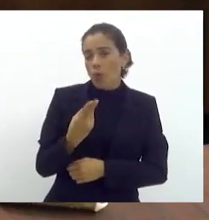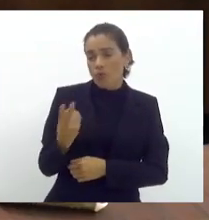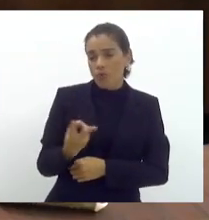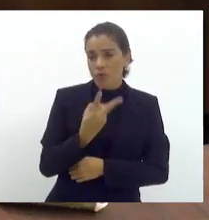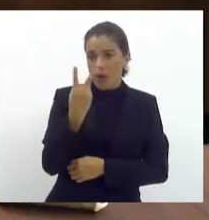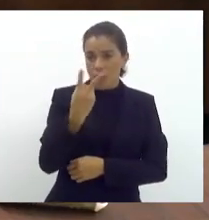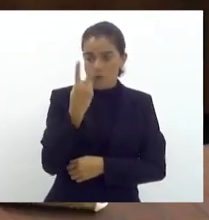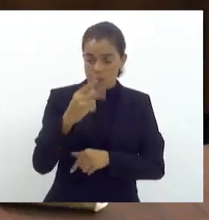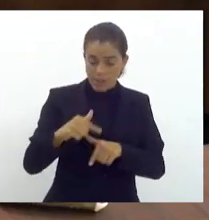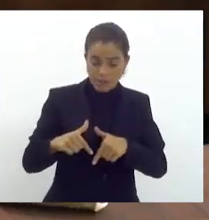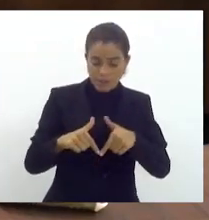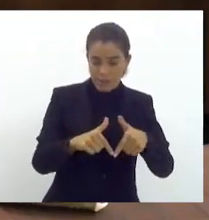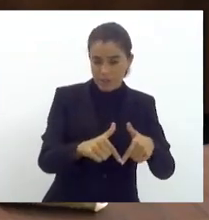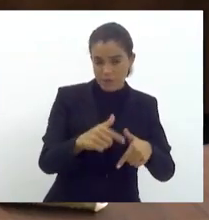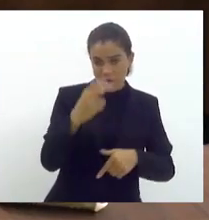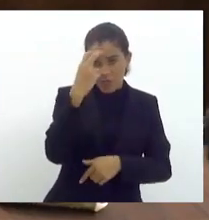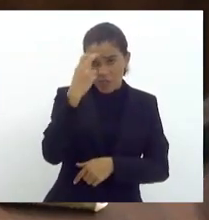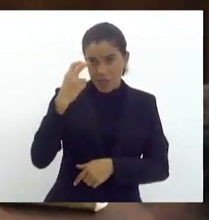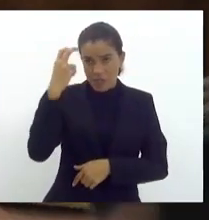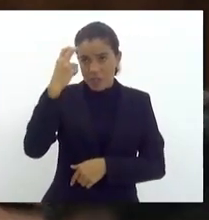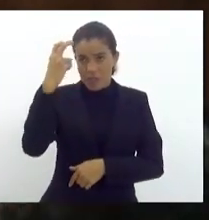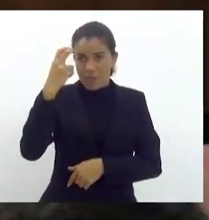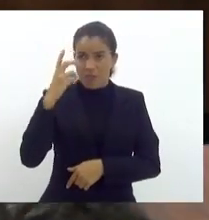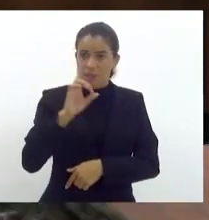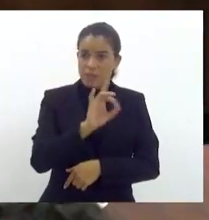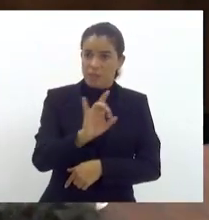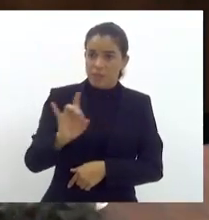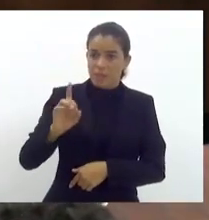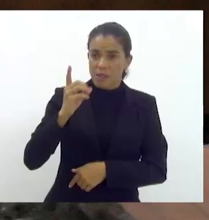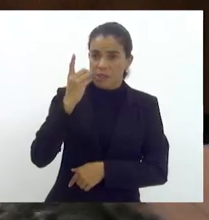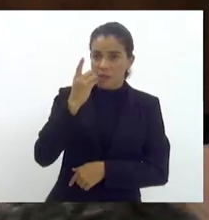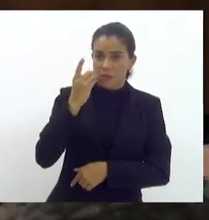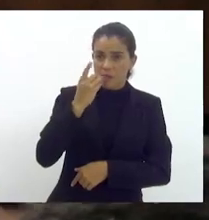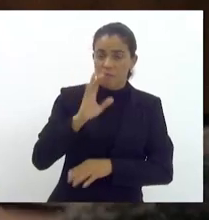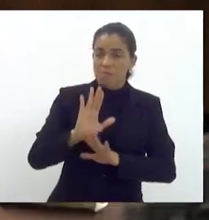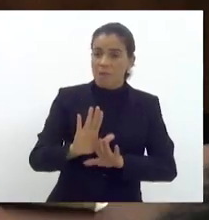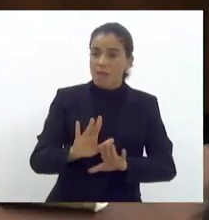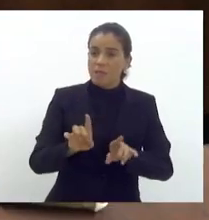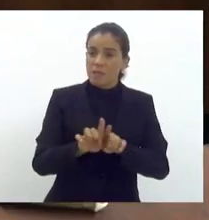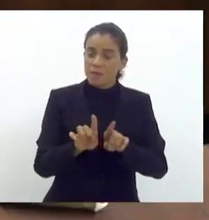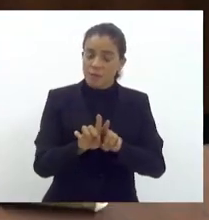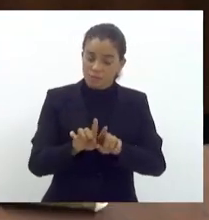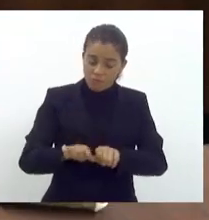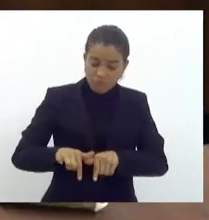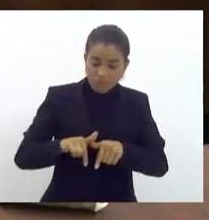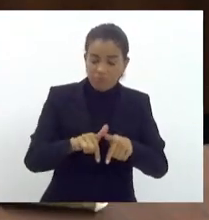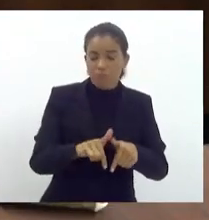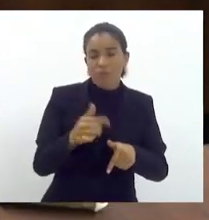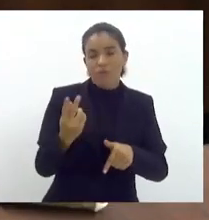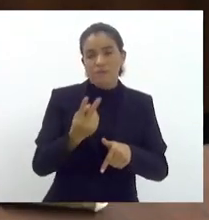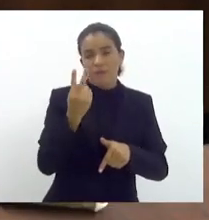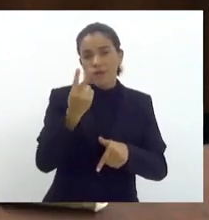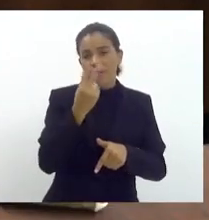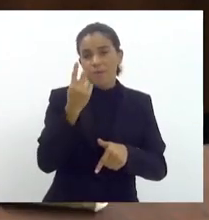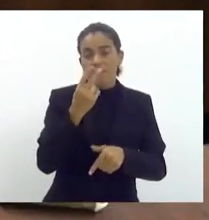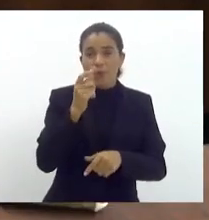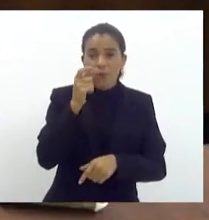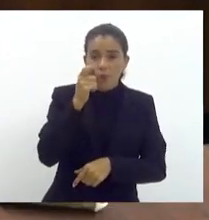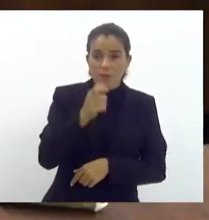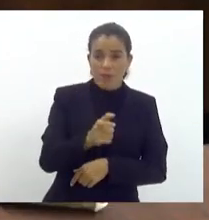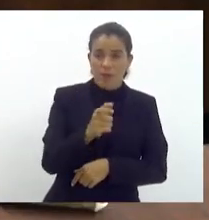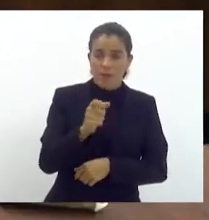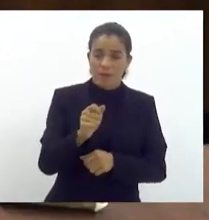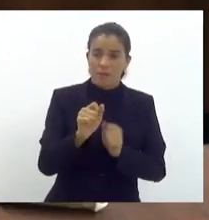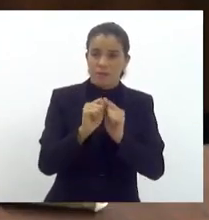a iniciativa intelectual dos deputados mas pelo contrário de fazer valer os interesses né do